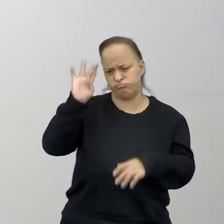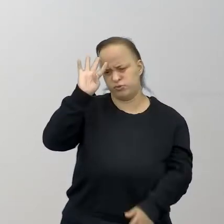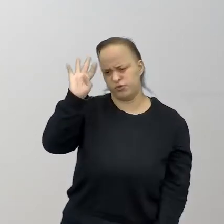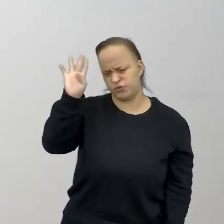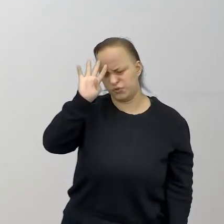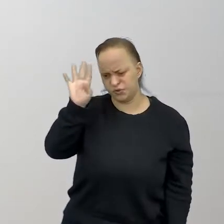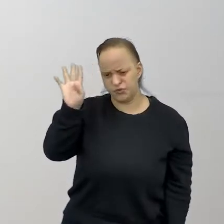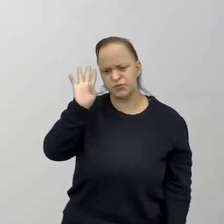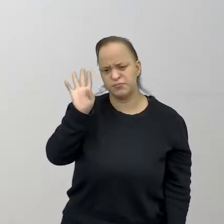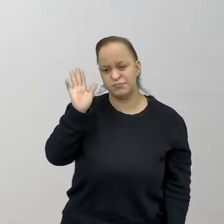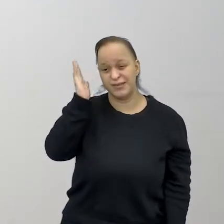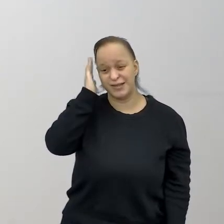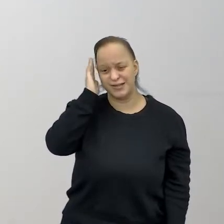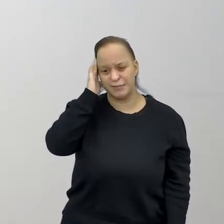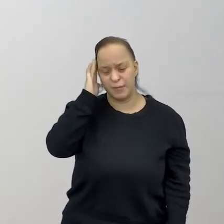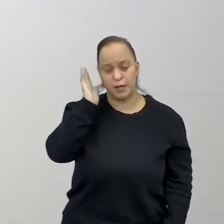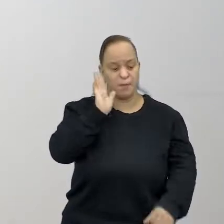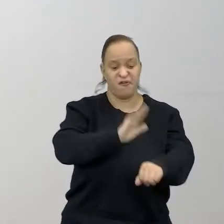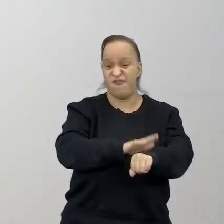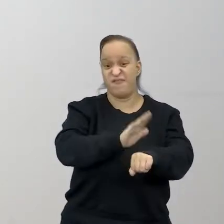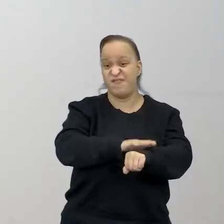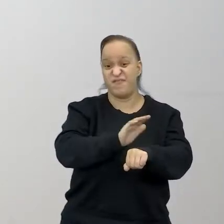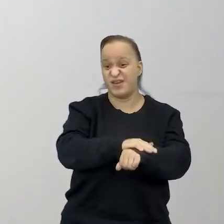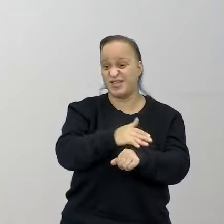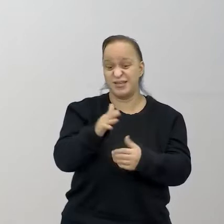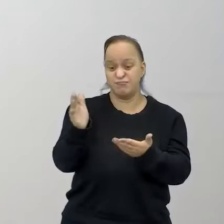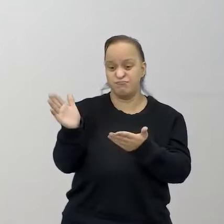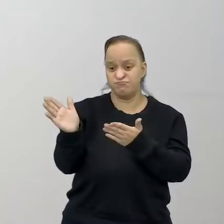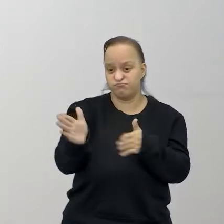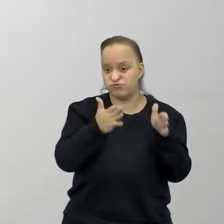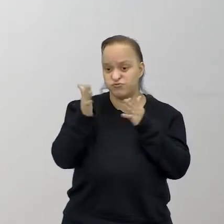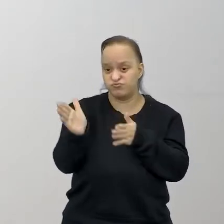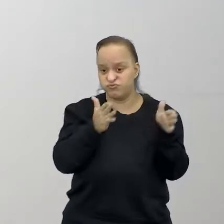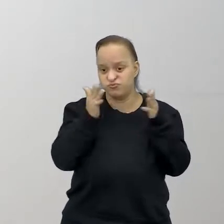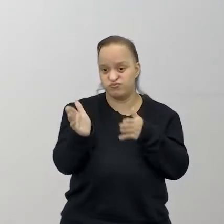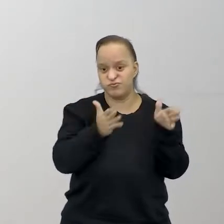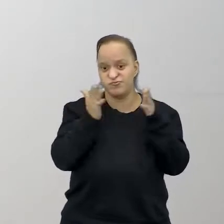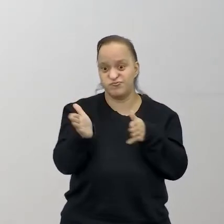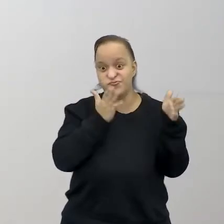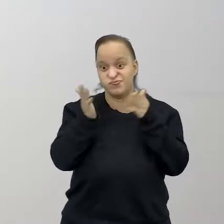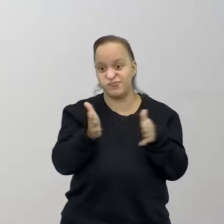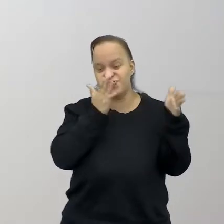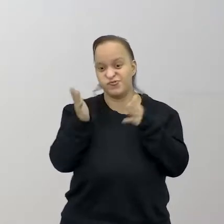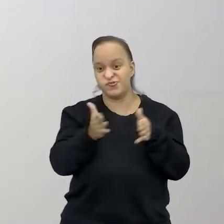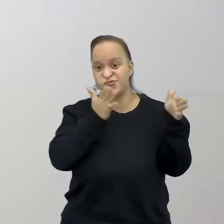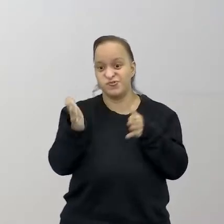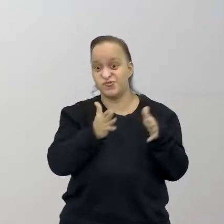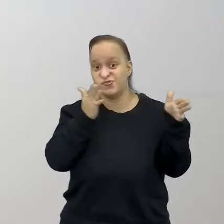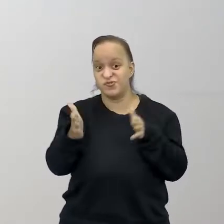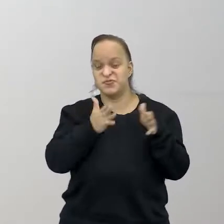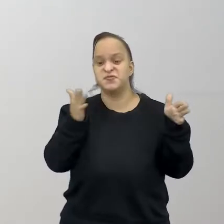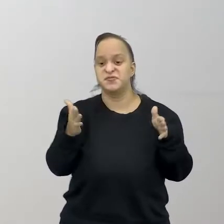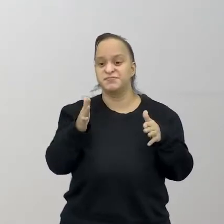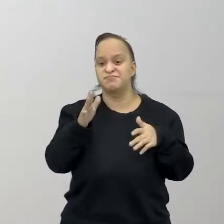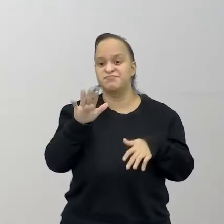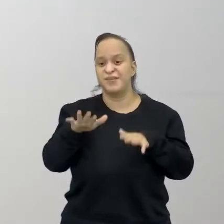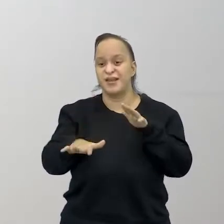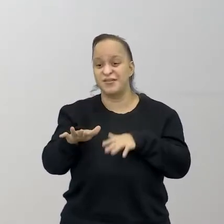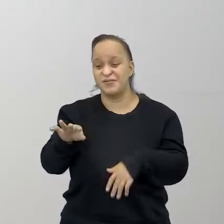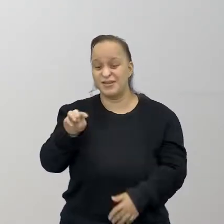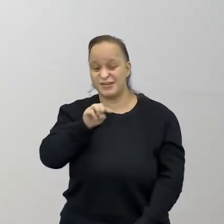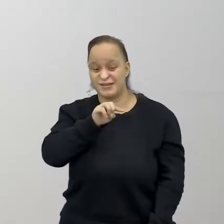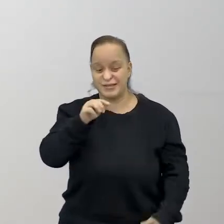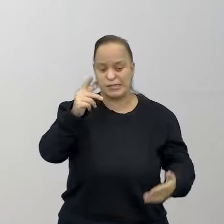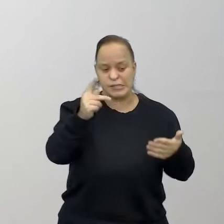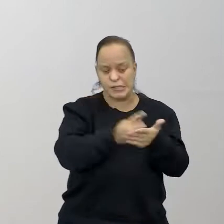uma cultura de produtividade, né, de uma cobrança muito alta, você leva muitas vezes as pessoas a, por falhar em algum